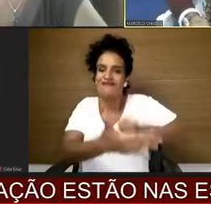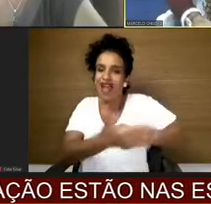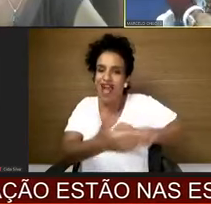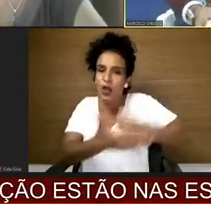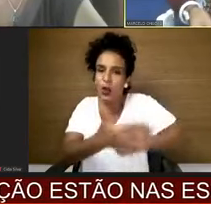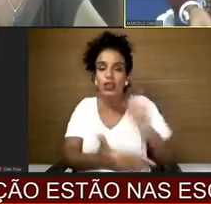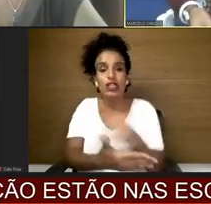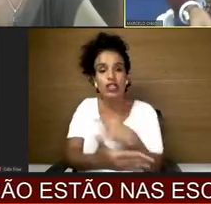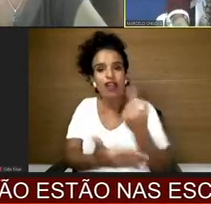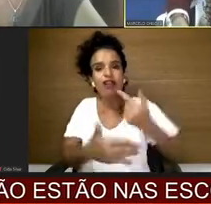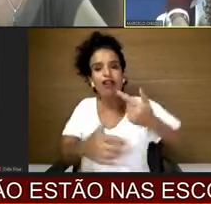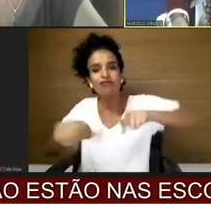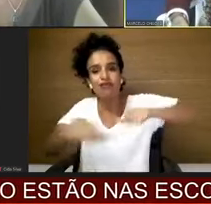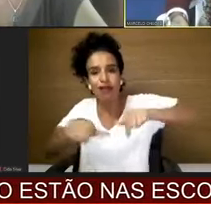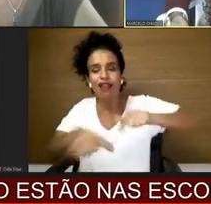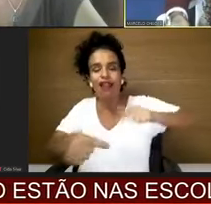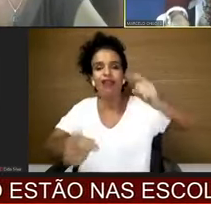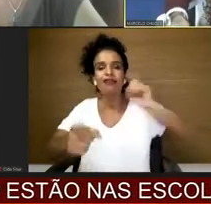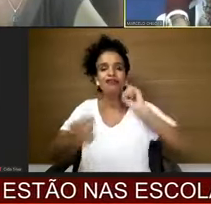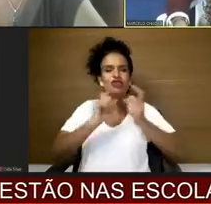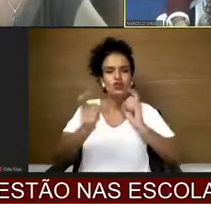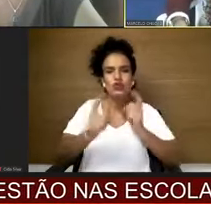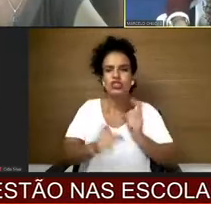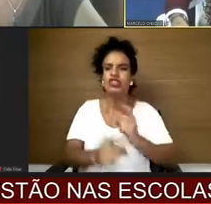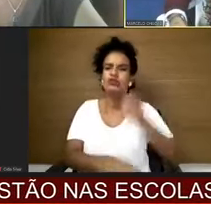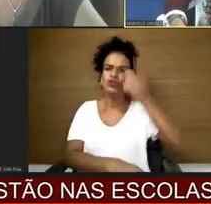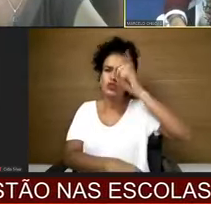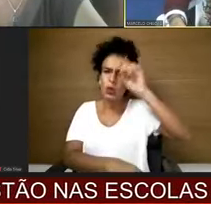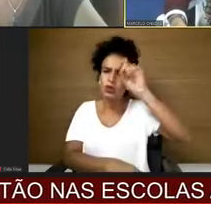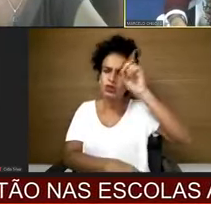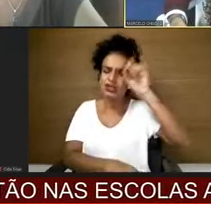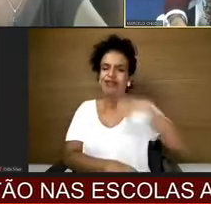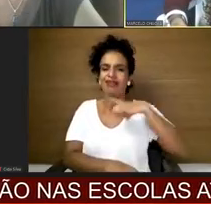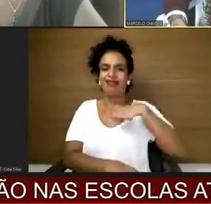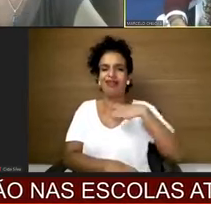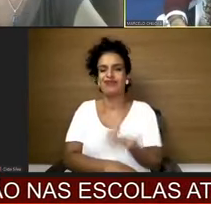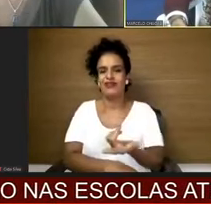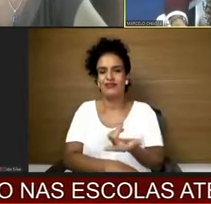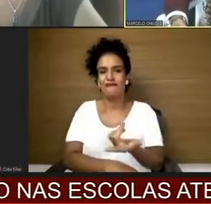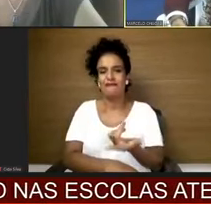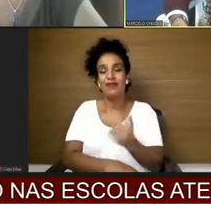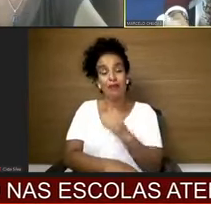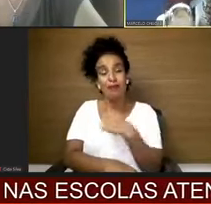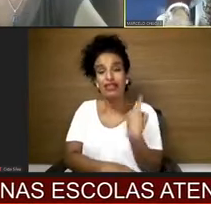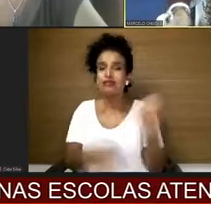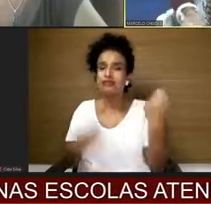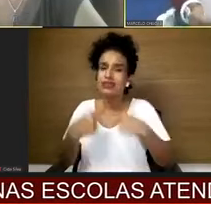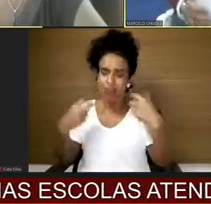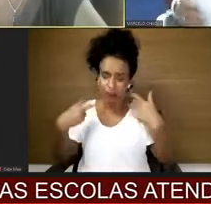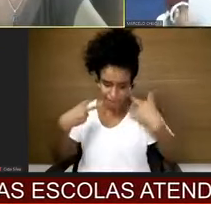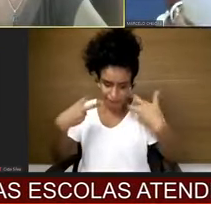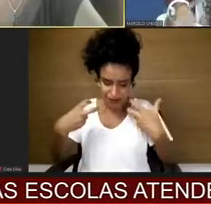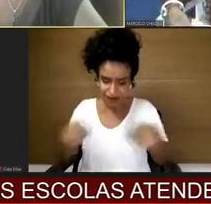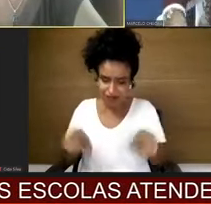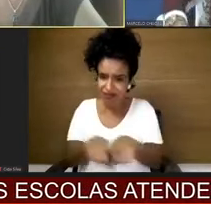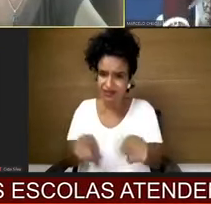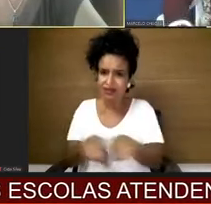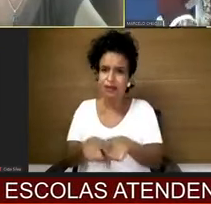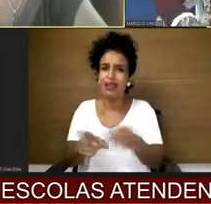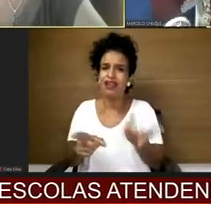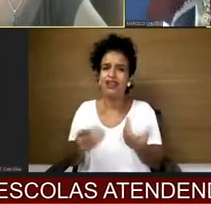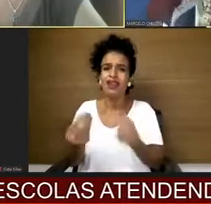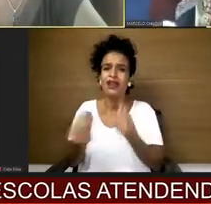também, Fátima, tem muito ligado, e a gente não pode também, sabe, a concepção que se tem